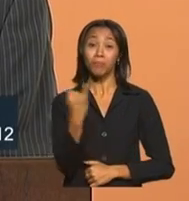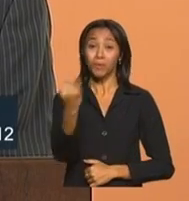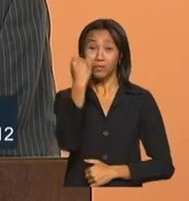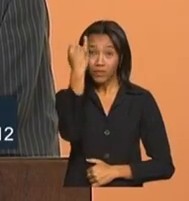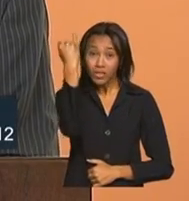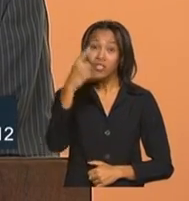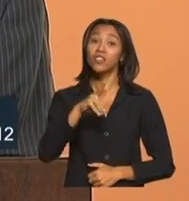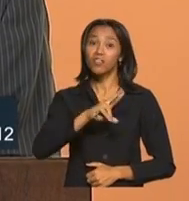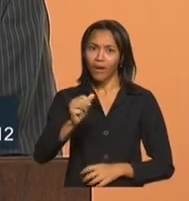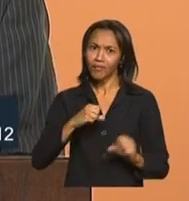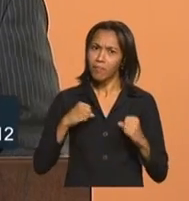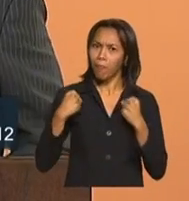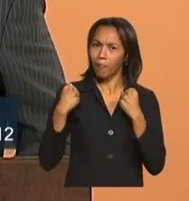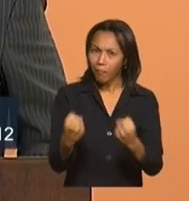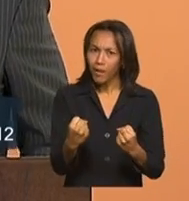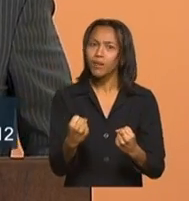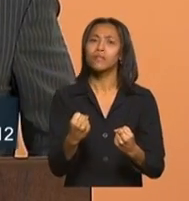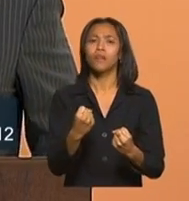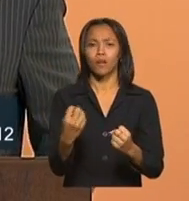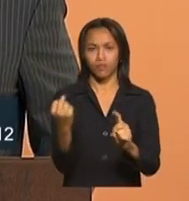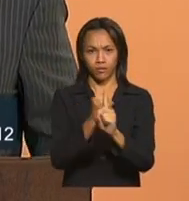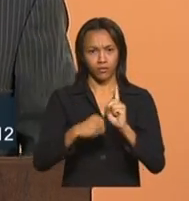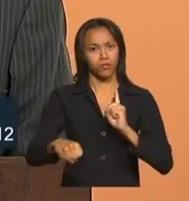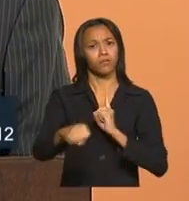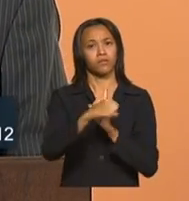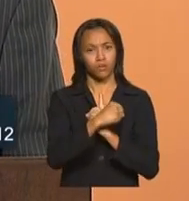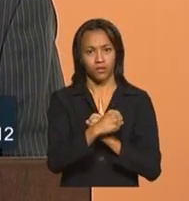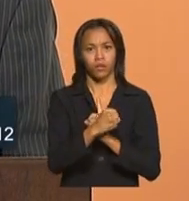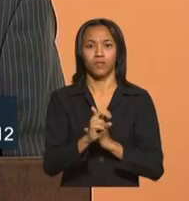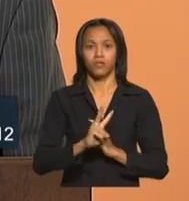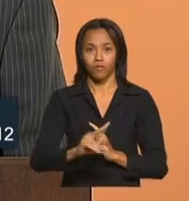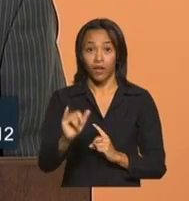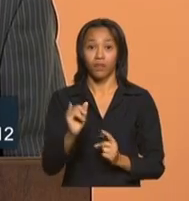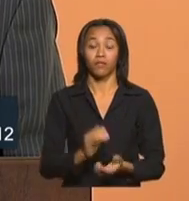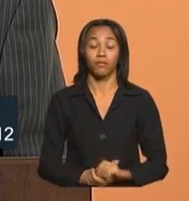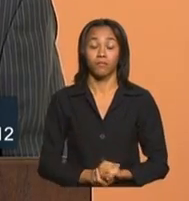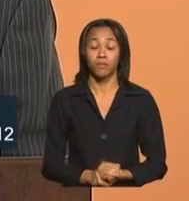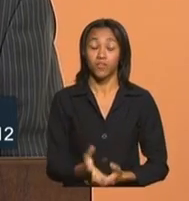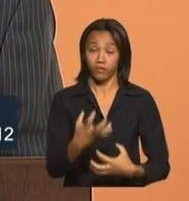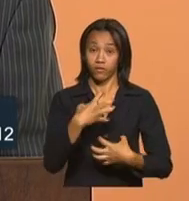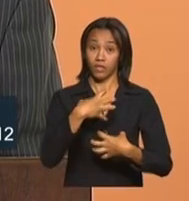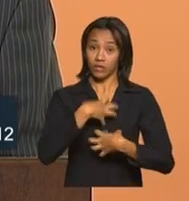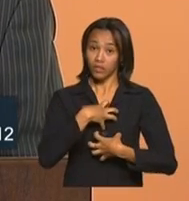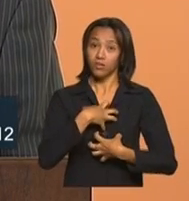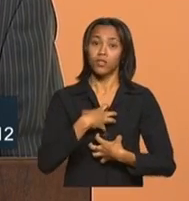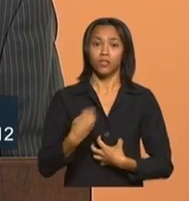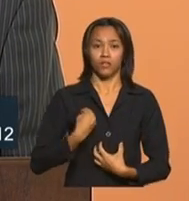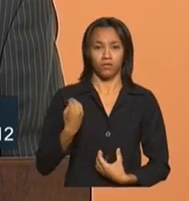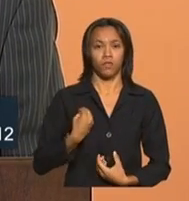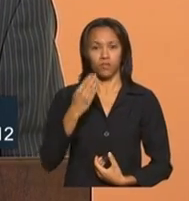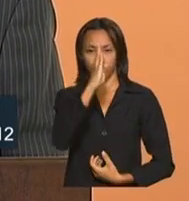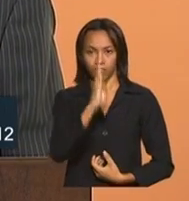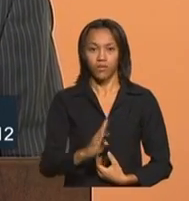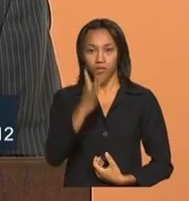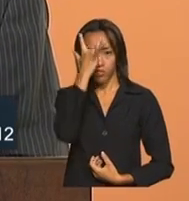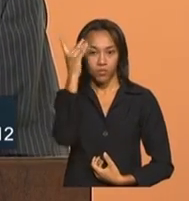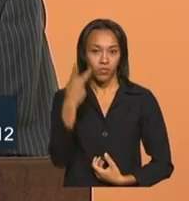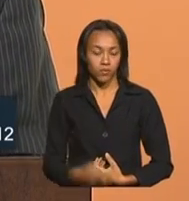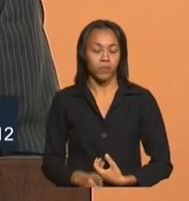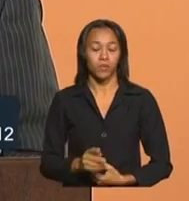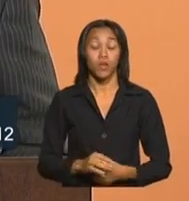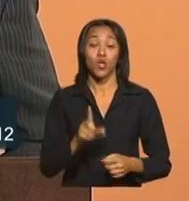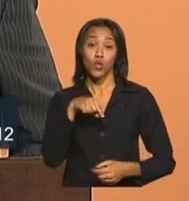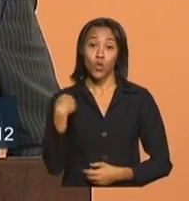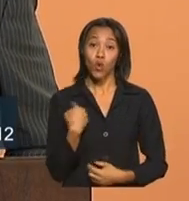de impacto transcendente e de consequências concretas nas vidas das pessoas.